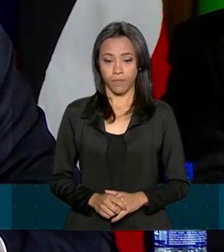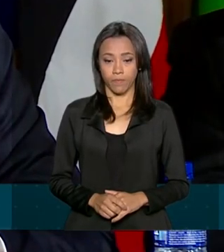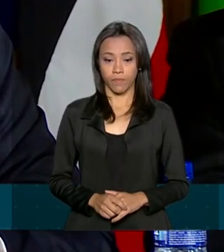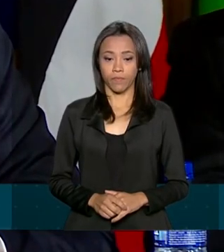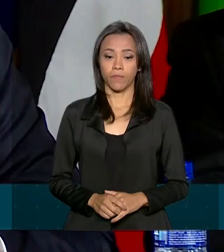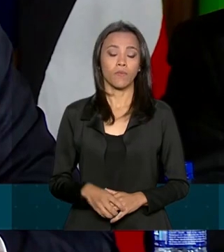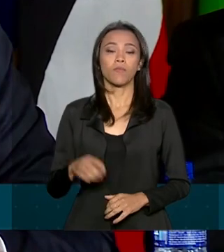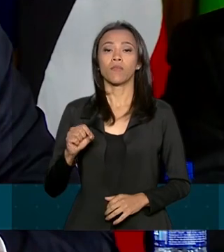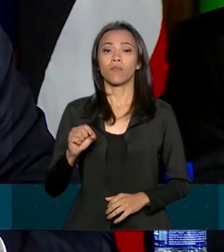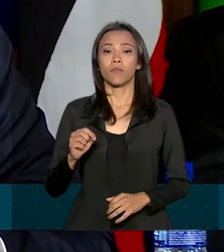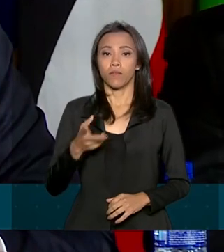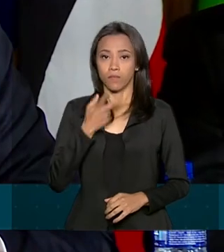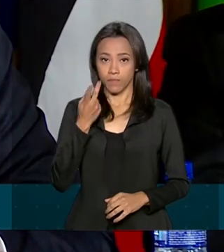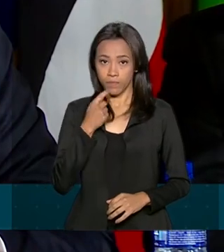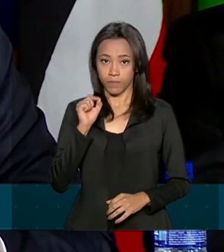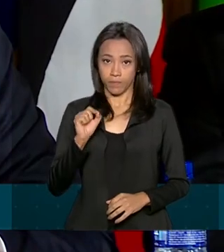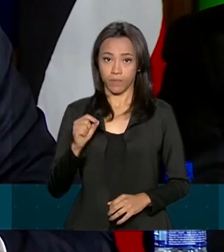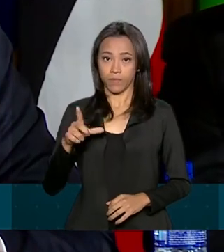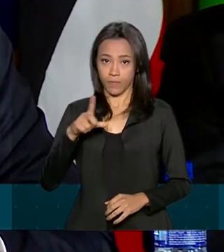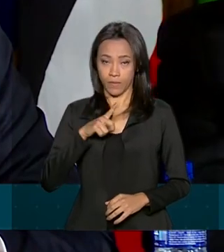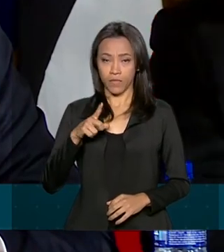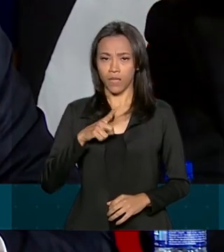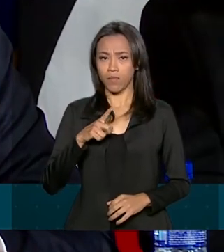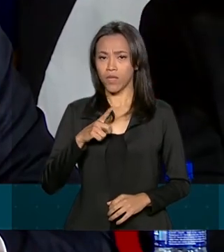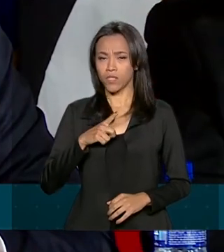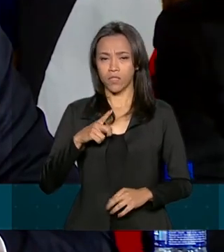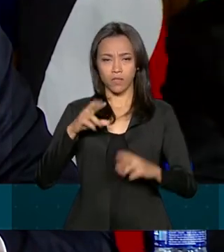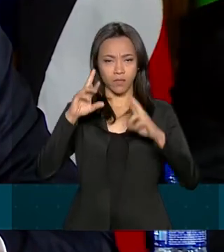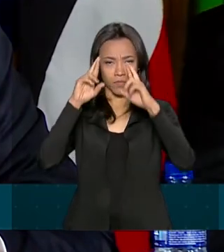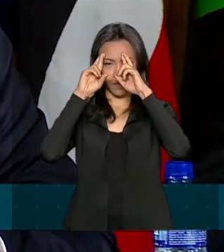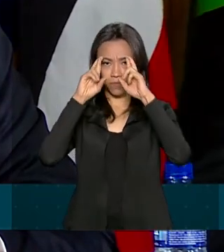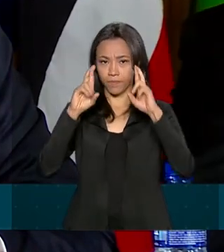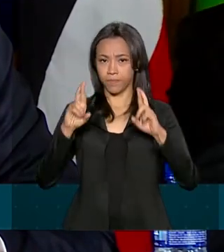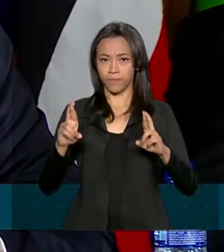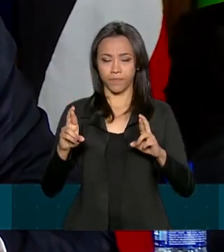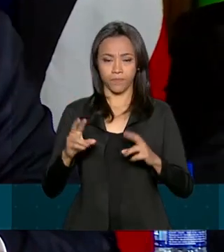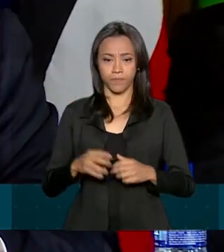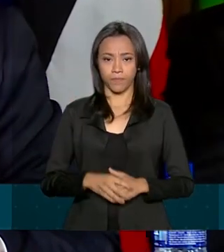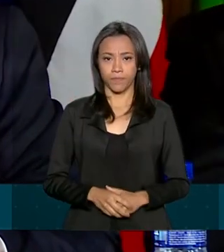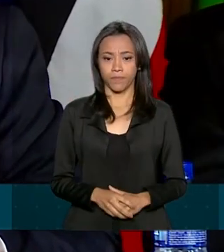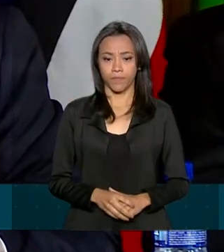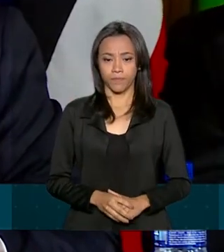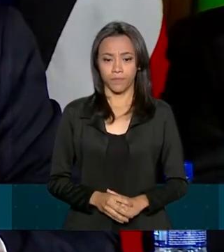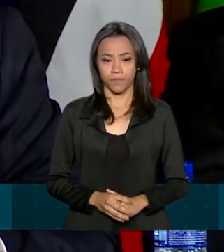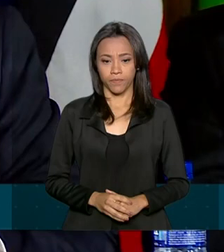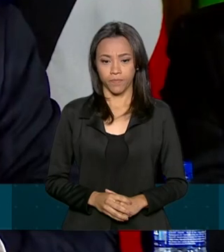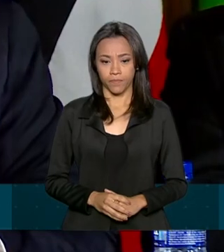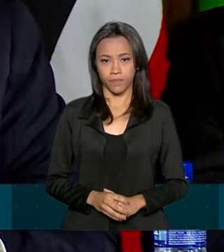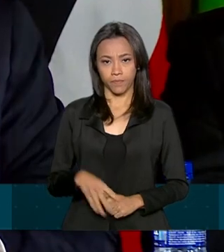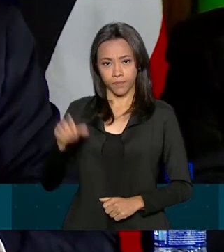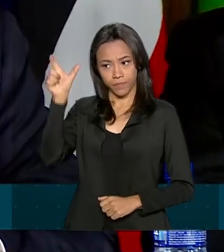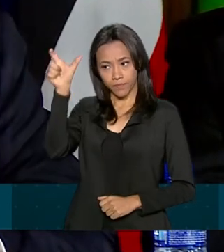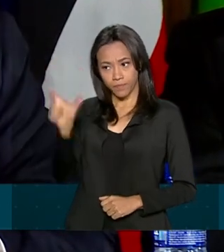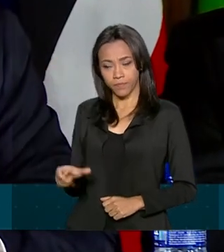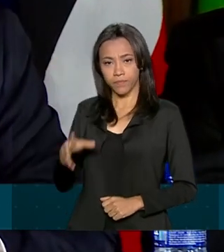mais do que a consideração, depositaram confiança em nós. Prezado Paulo Câmara,